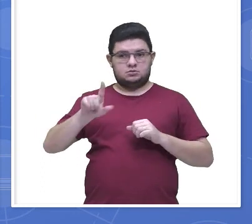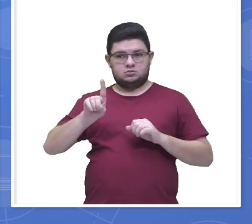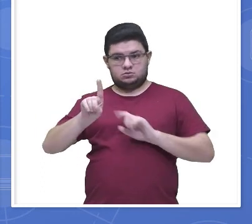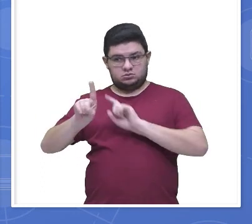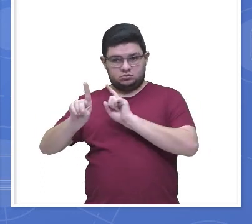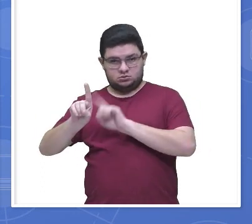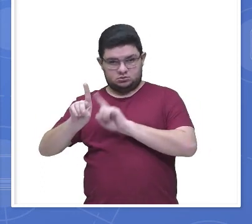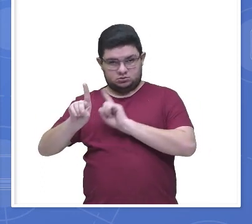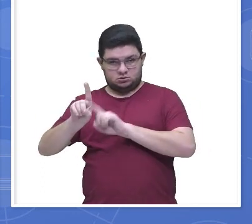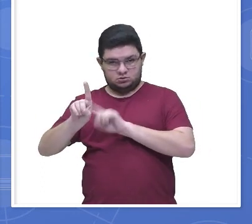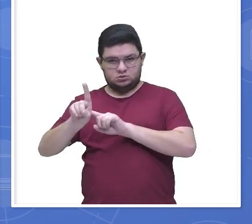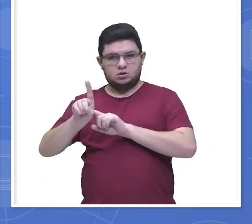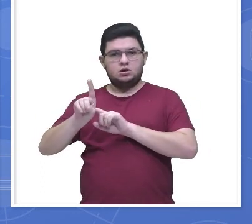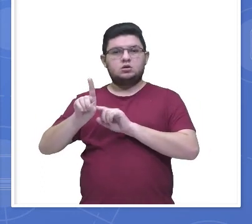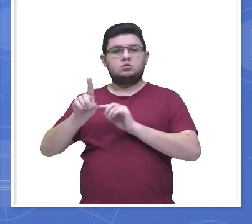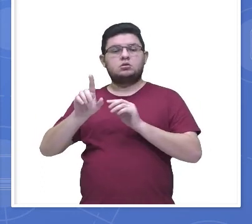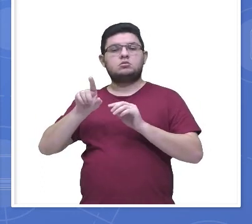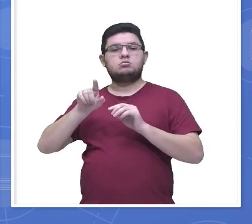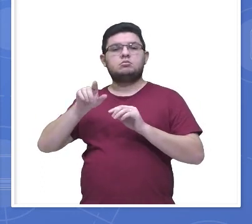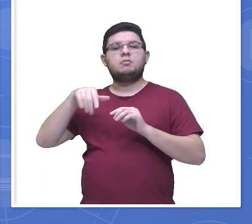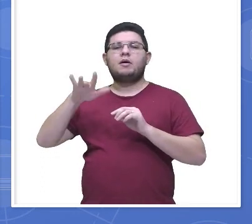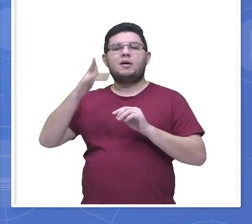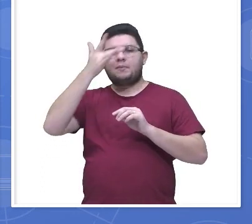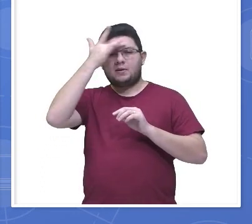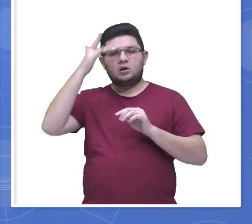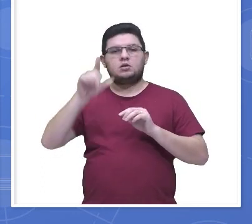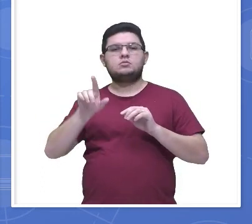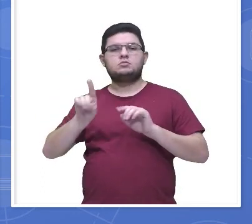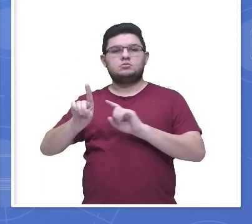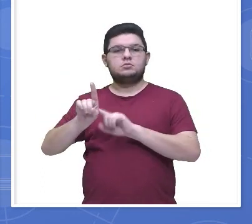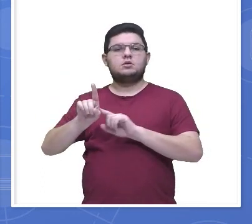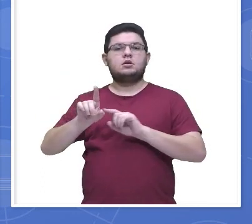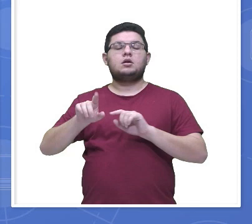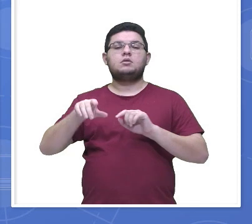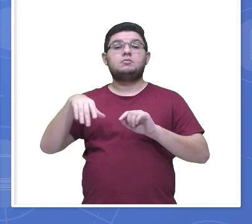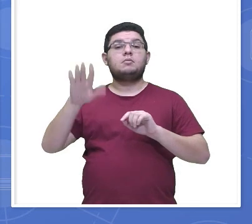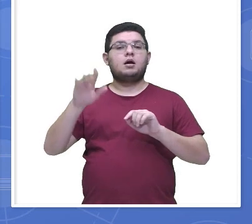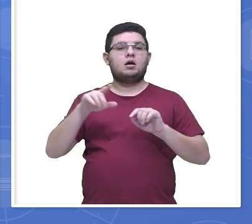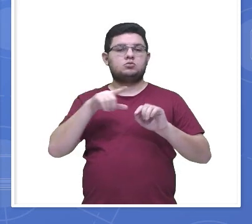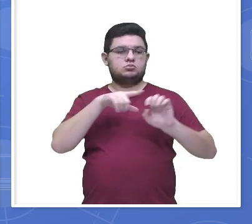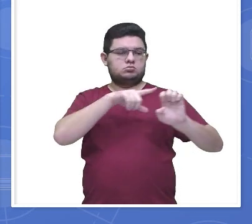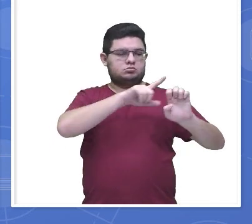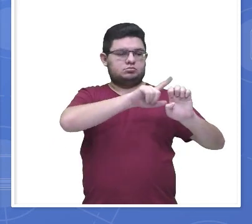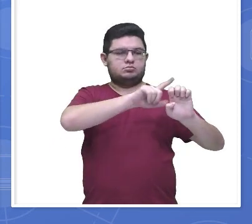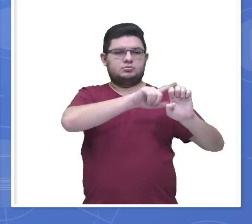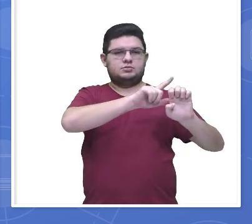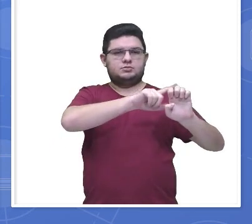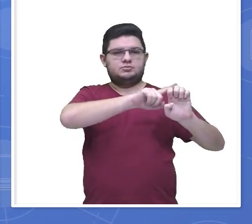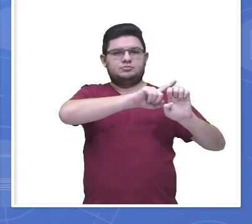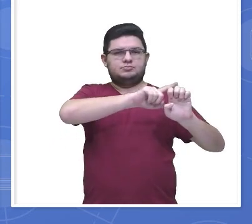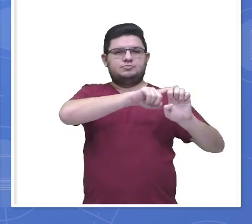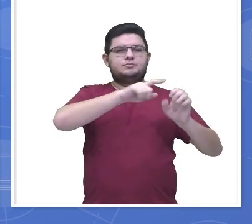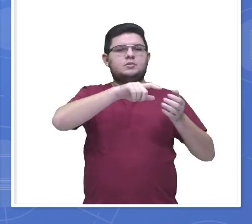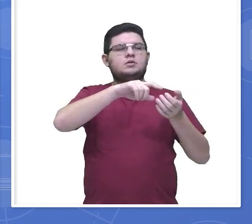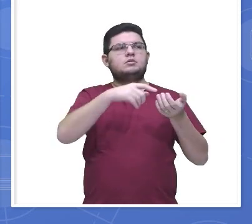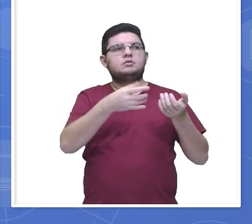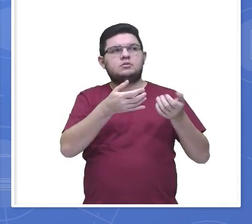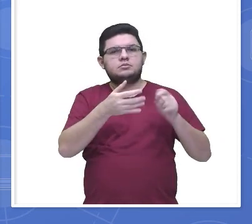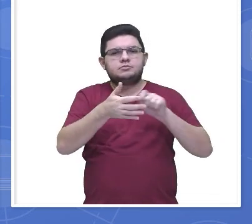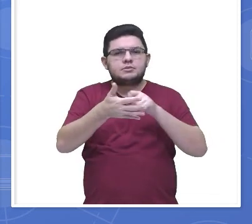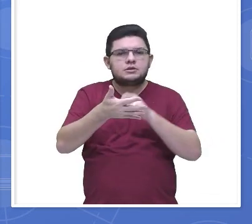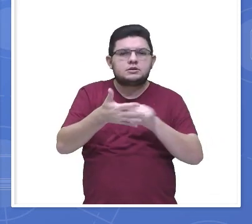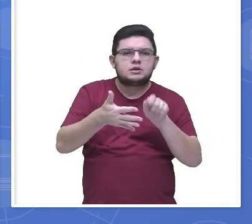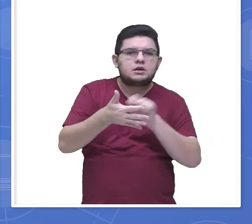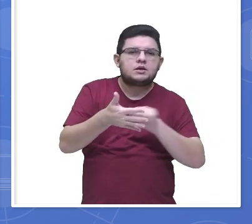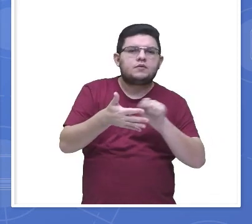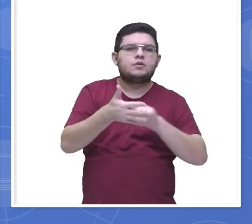ó, o hemisfério esquerdo controlando os movimentos do hemisfério direito e o hemisfério direito controlando os